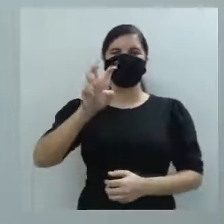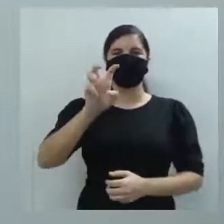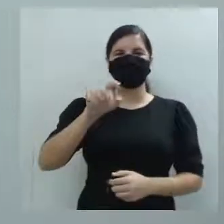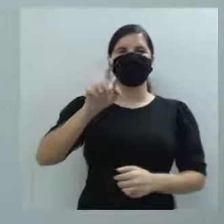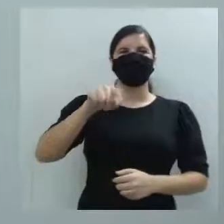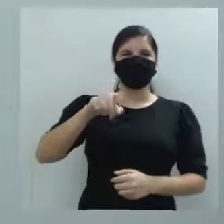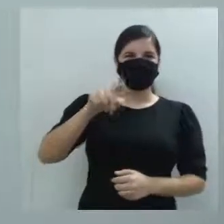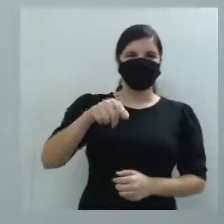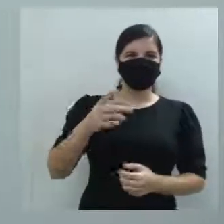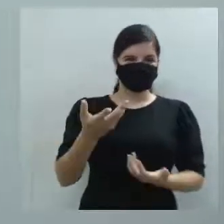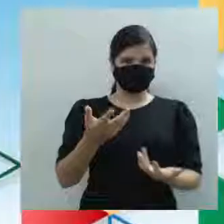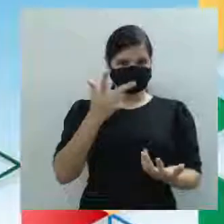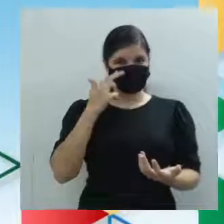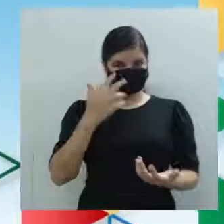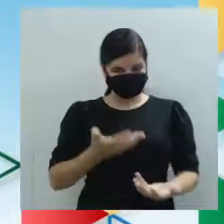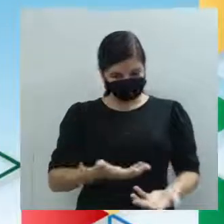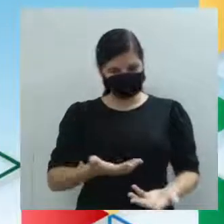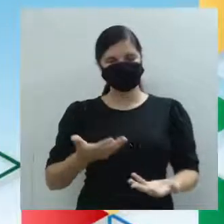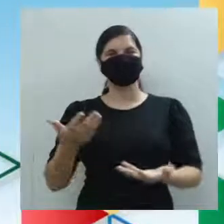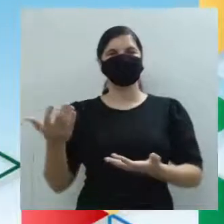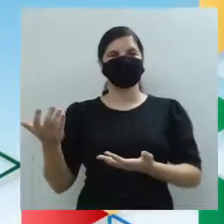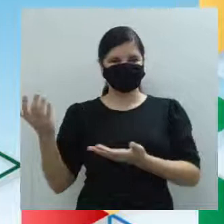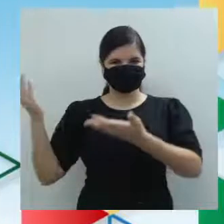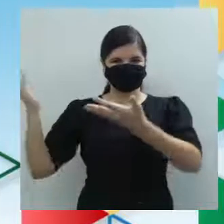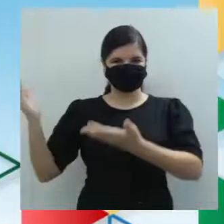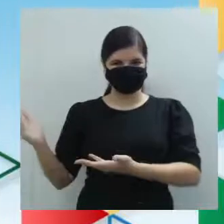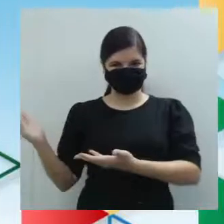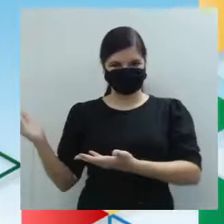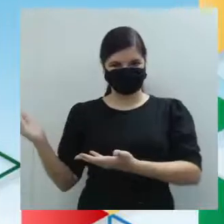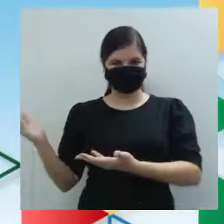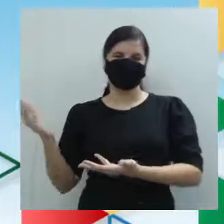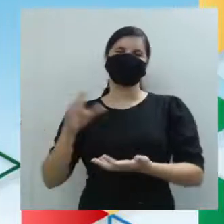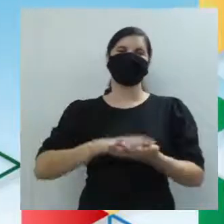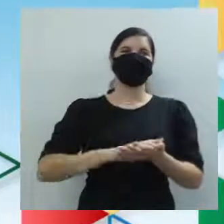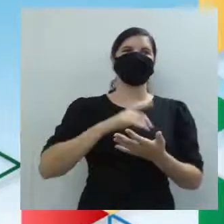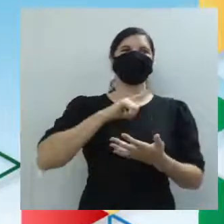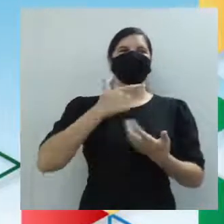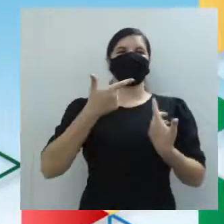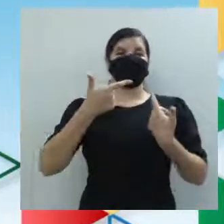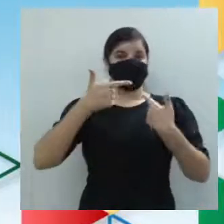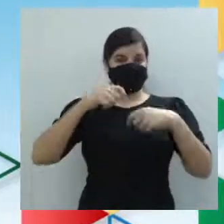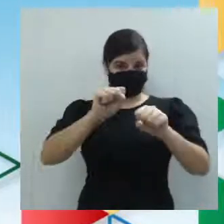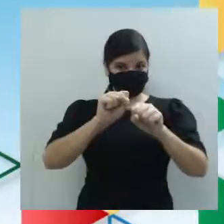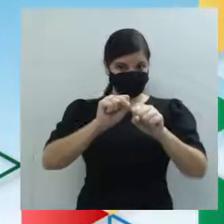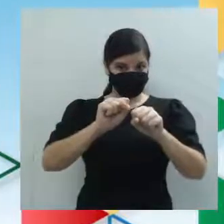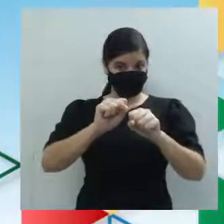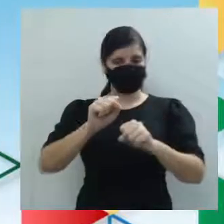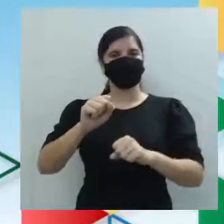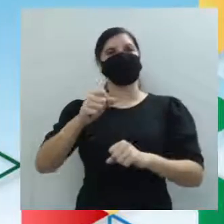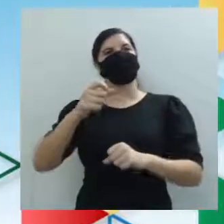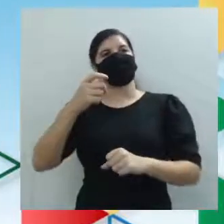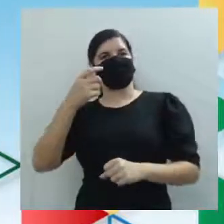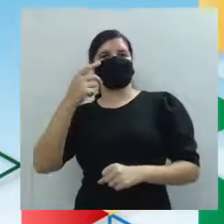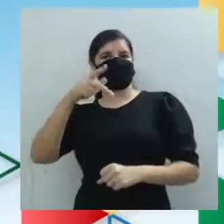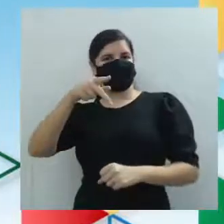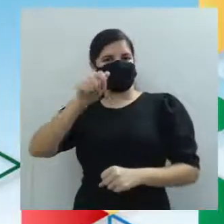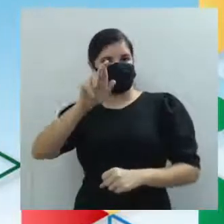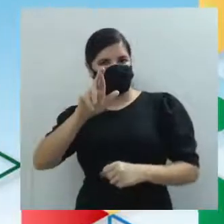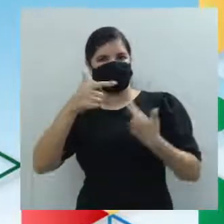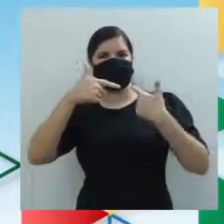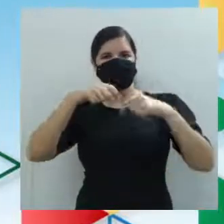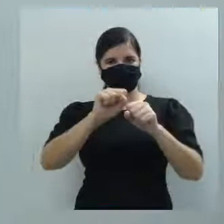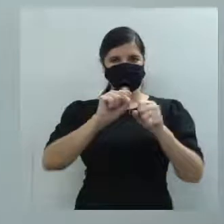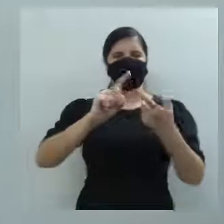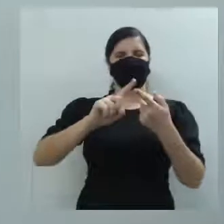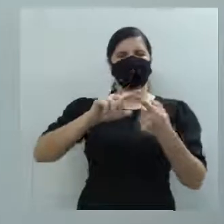aula é, olhando para a tela, nós temos elementos linguísticos, paralinguísticos e cinésicos.